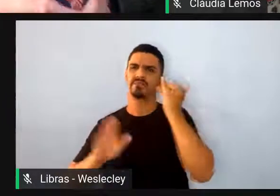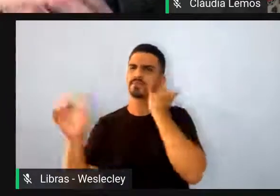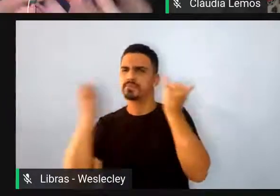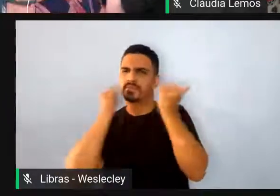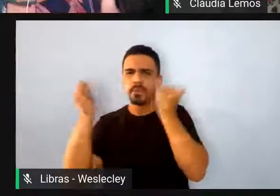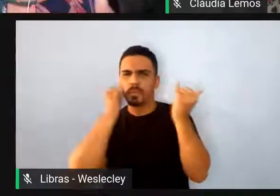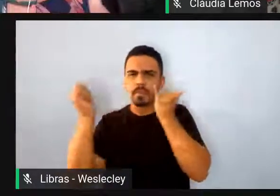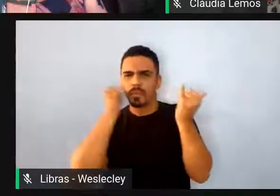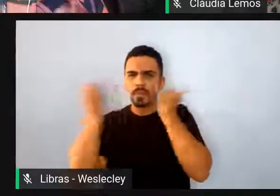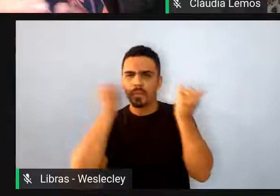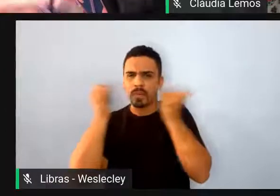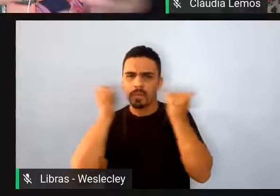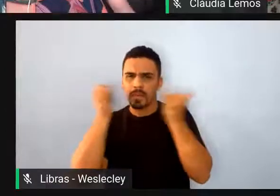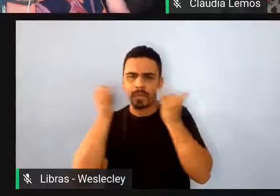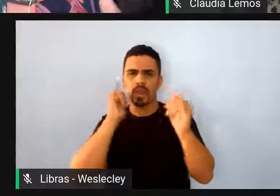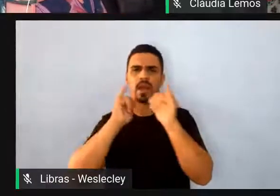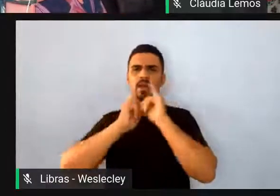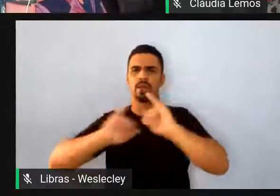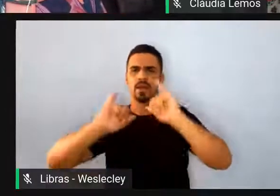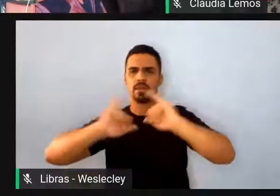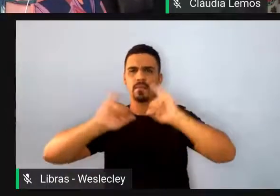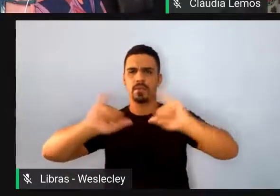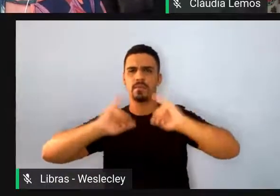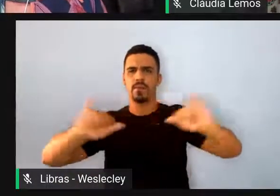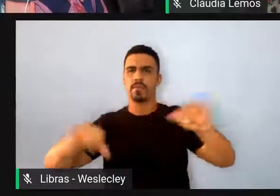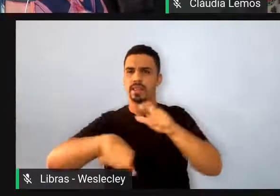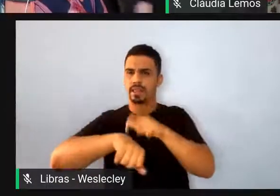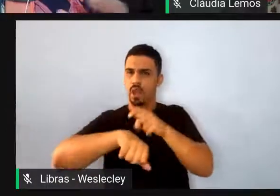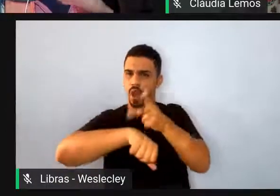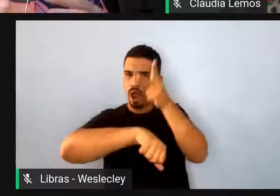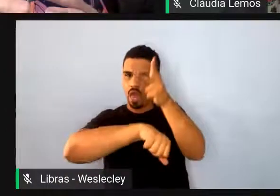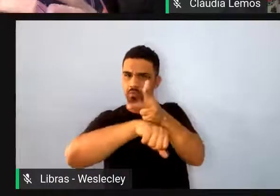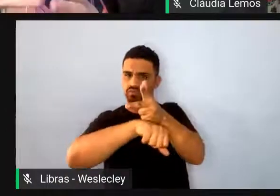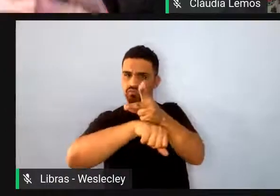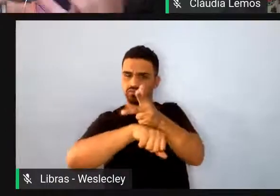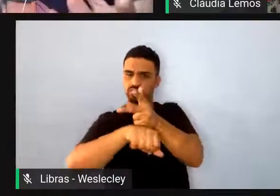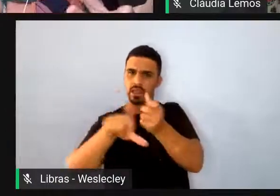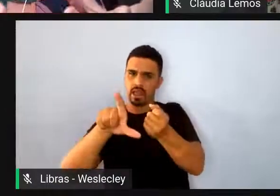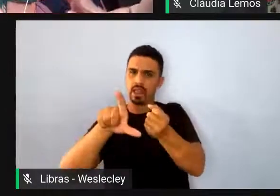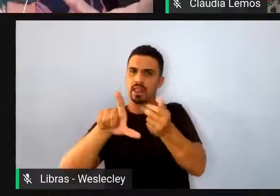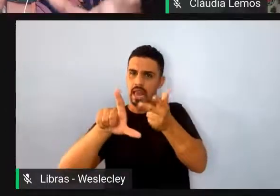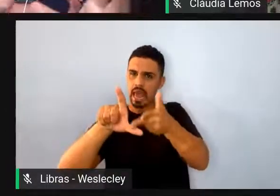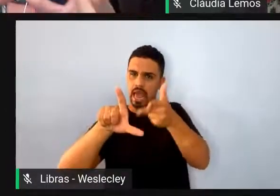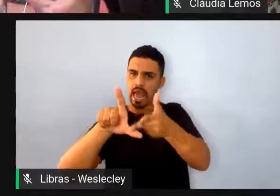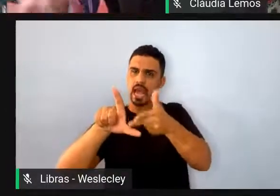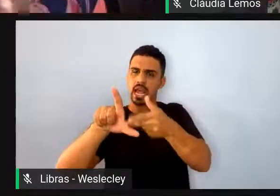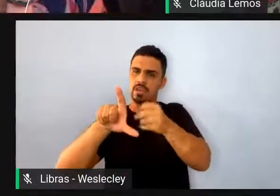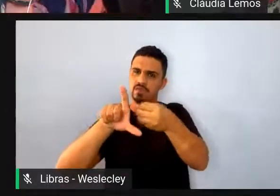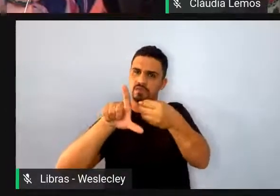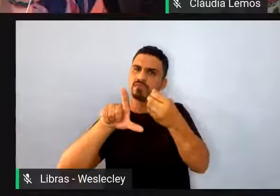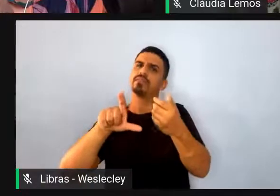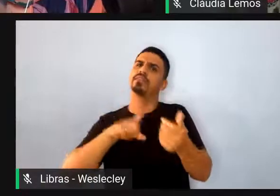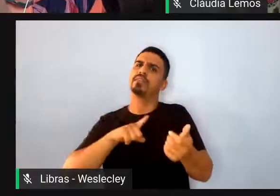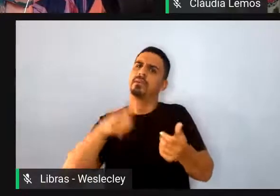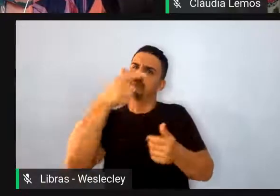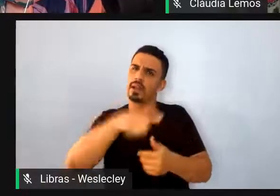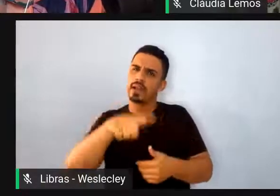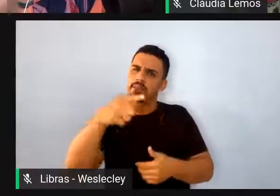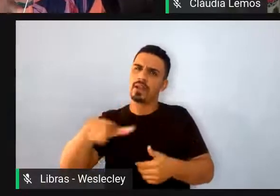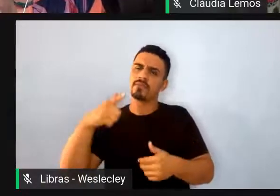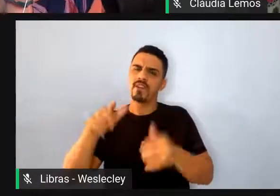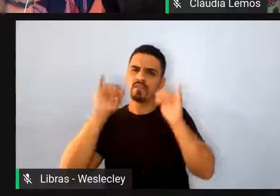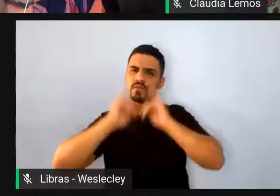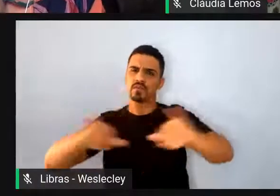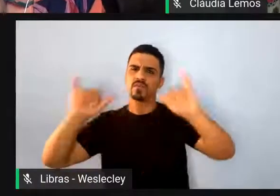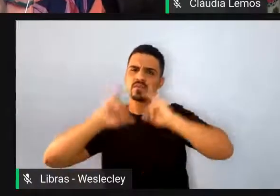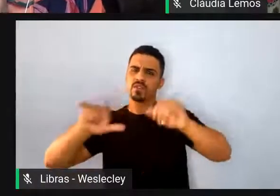é fornecida na transmissão ao vivo, mais os países daquele grupo